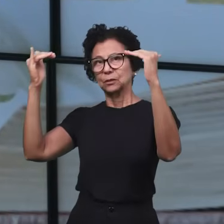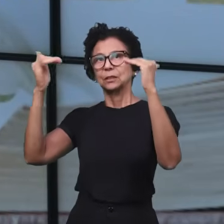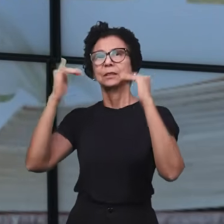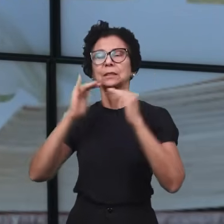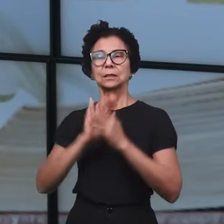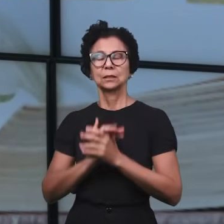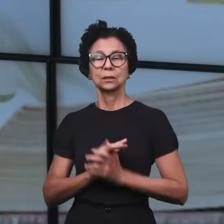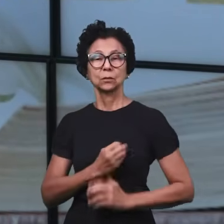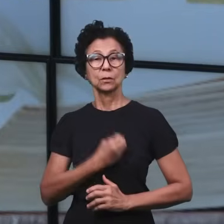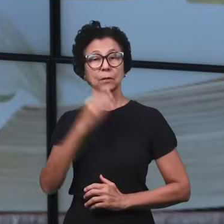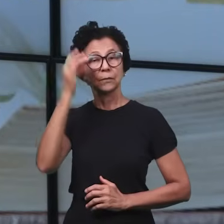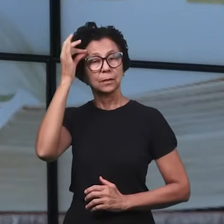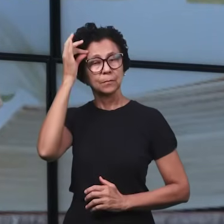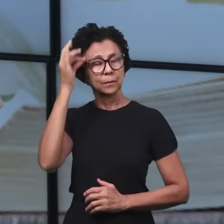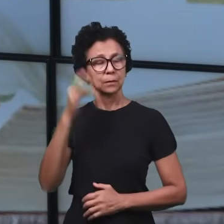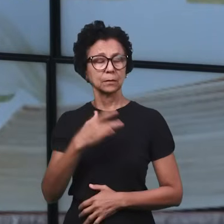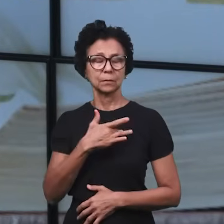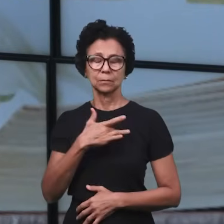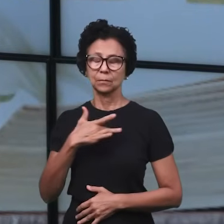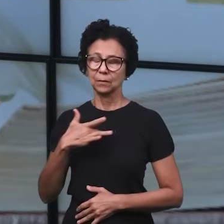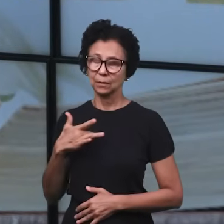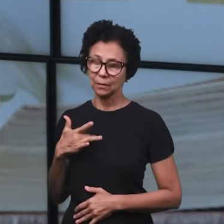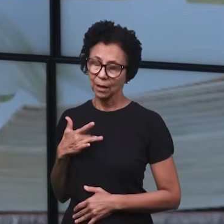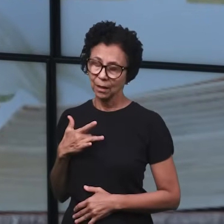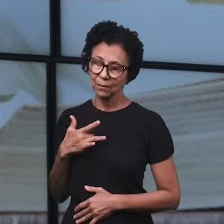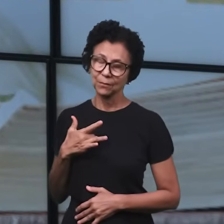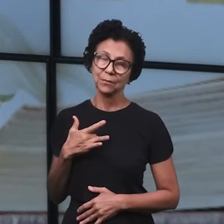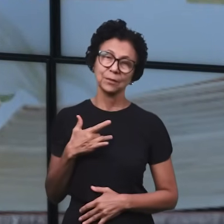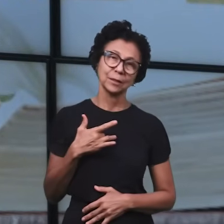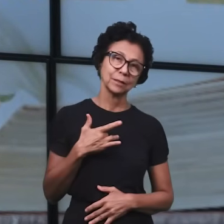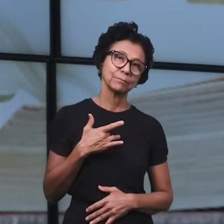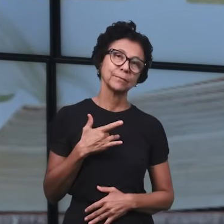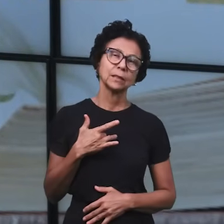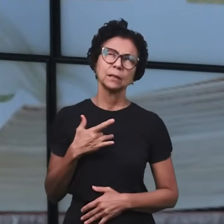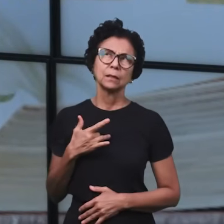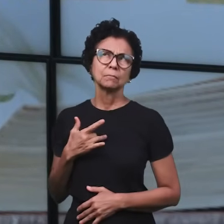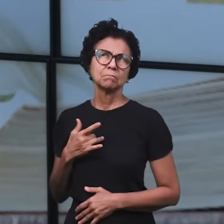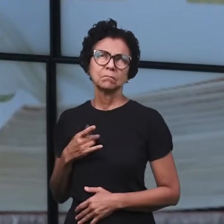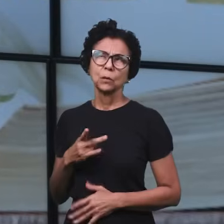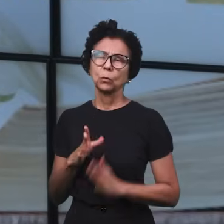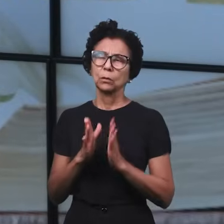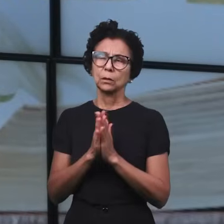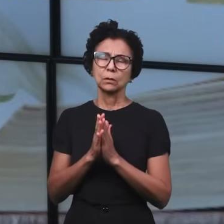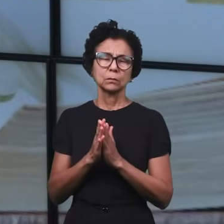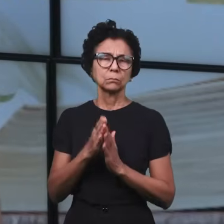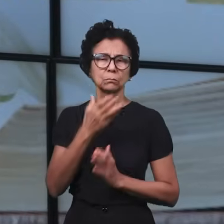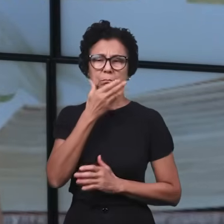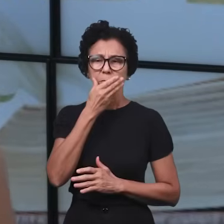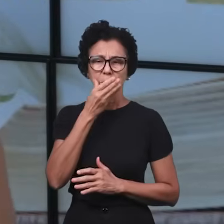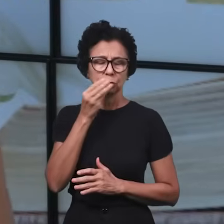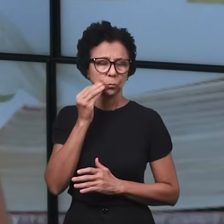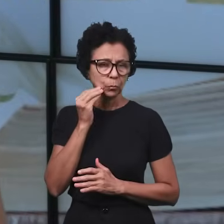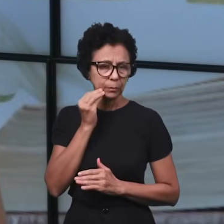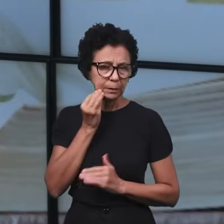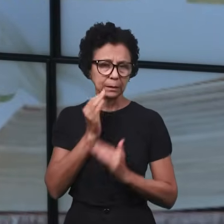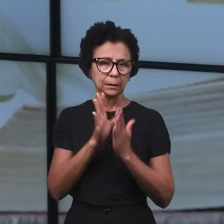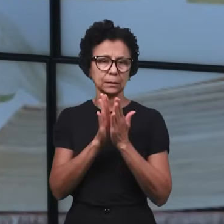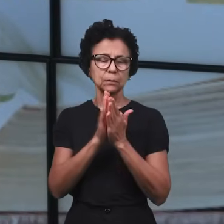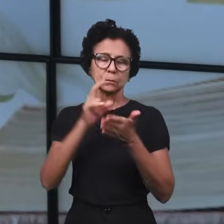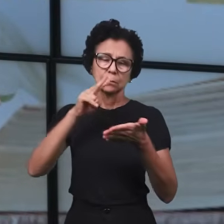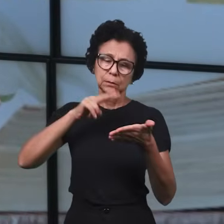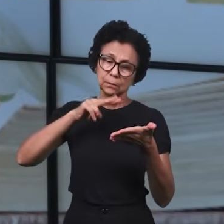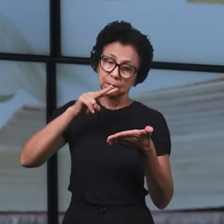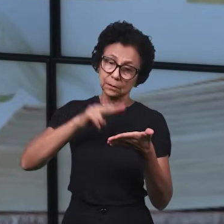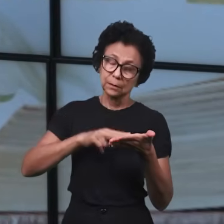a nossa vida espiritual está saudável, nós estamos orando, jejuando, nós